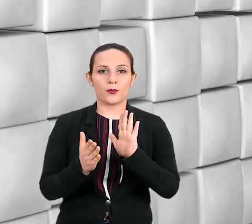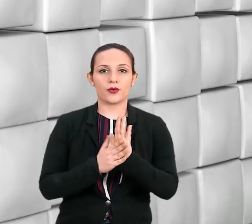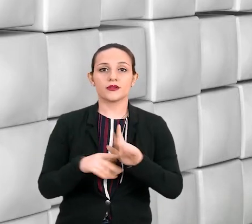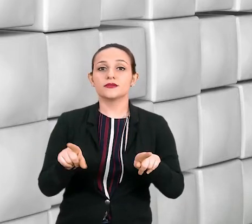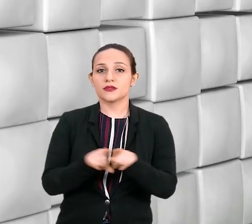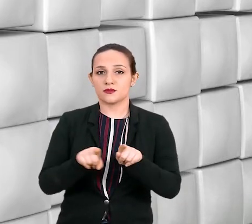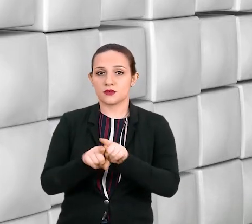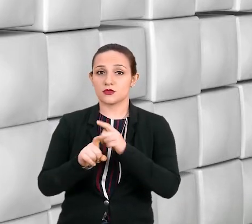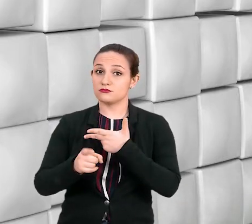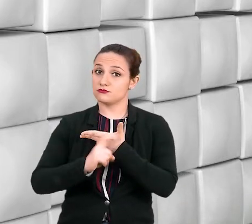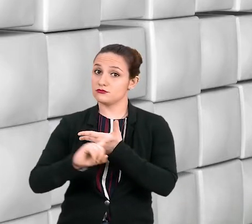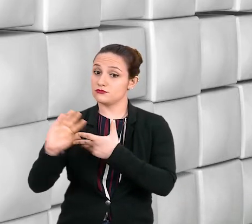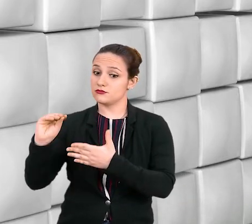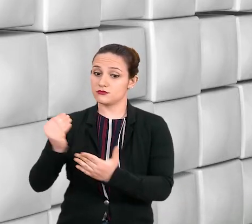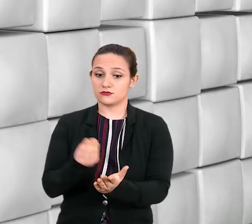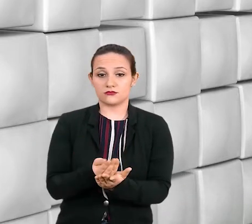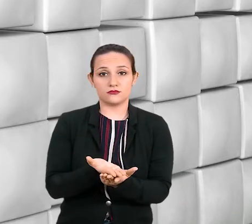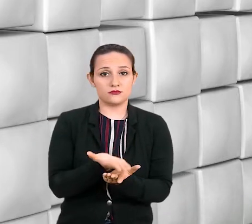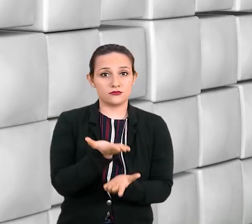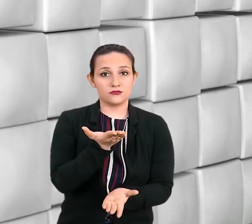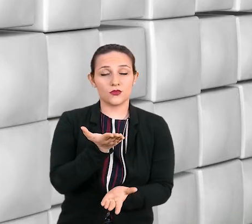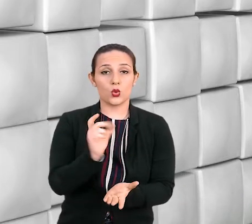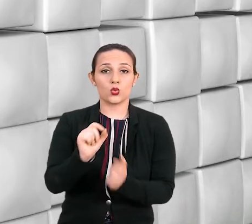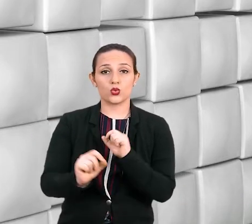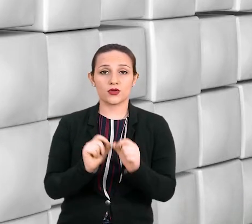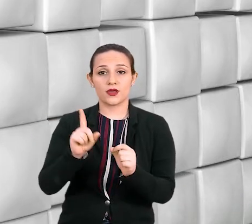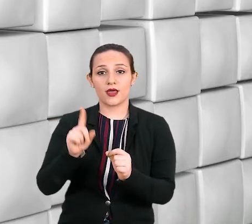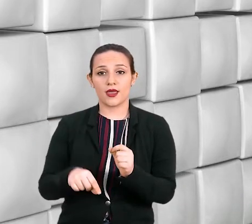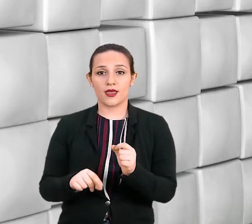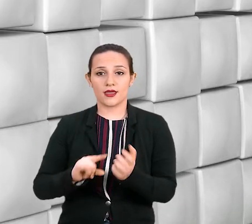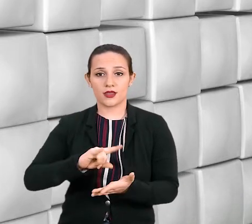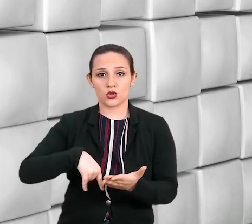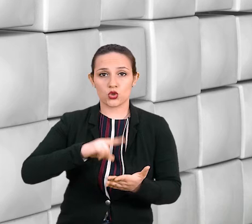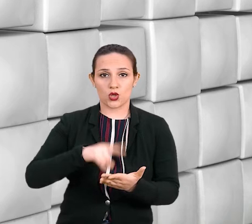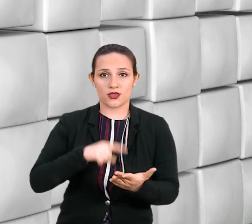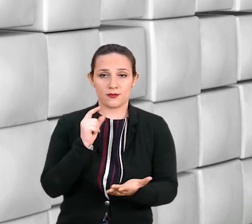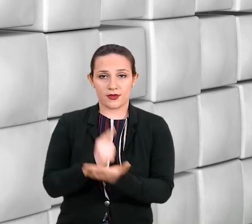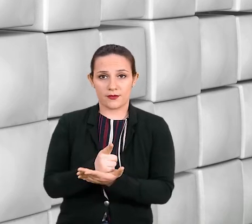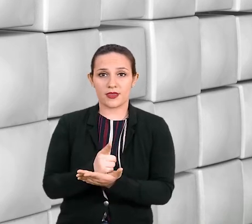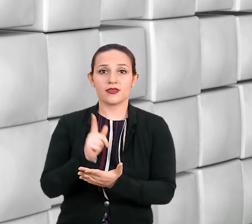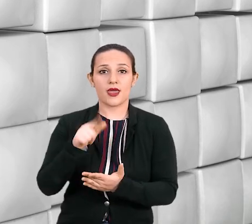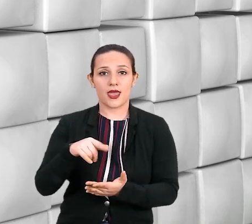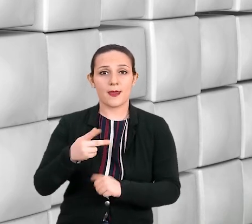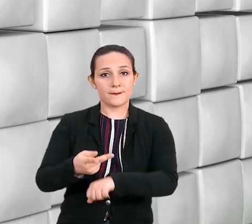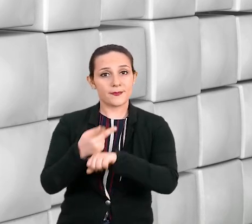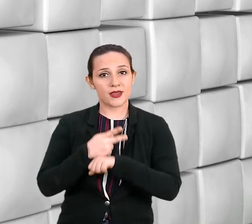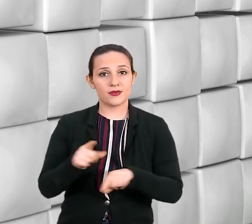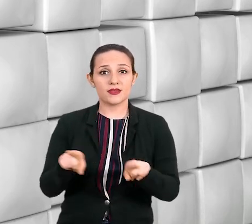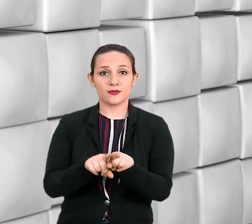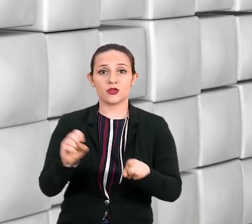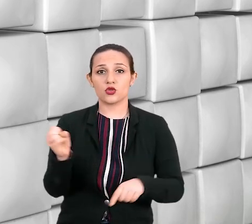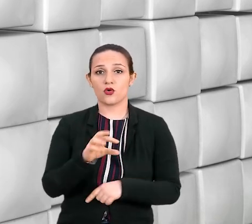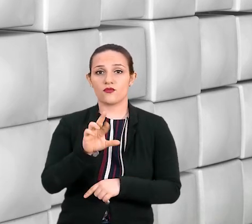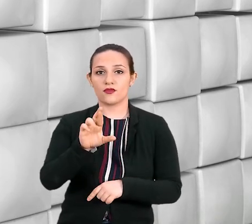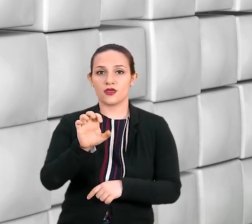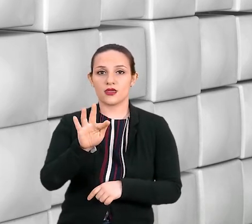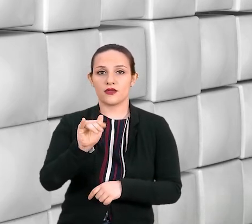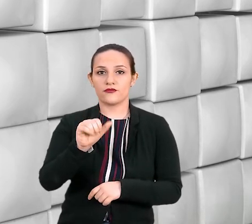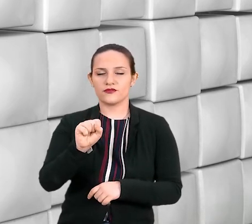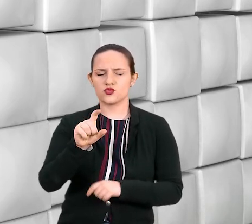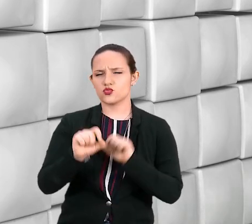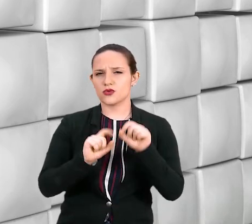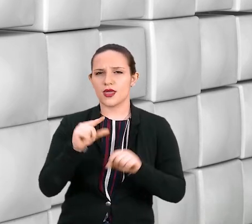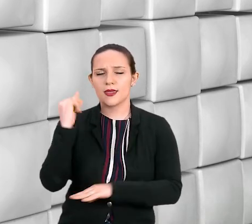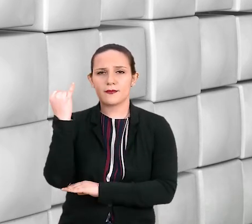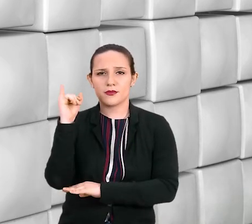Outras propostas entregues pelo Executivo incluem a criação da nota fiscal premiada e um novo refis, que